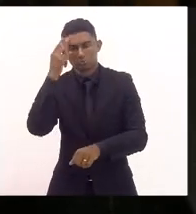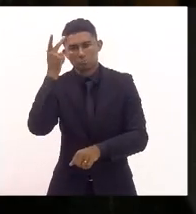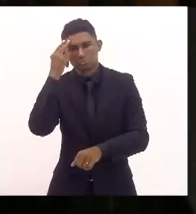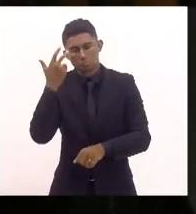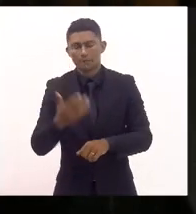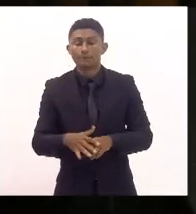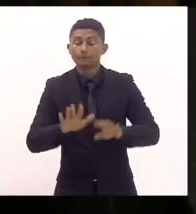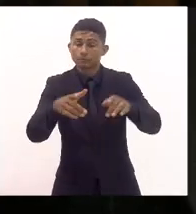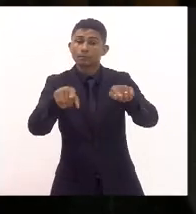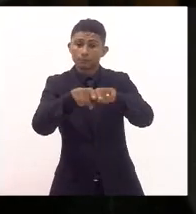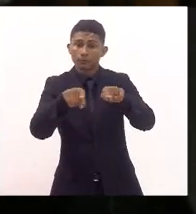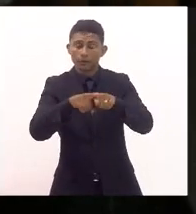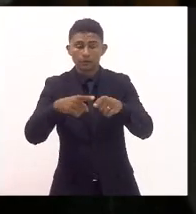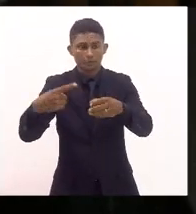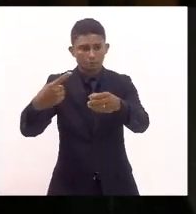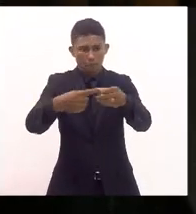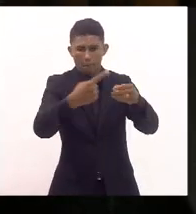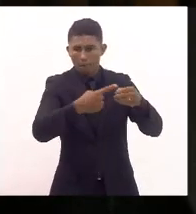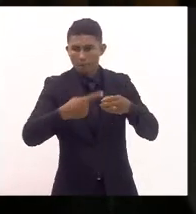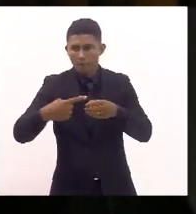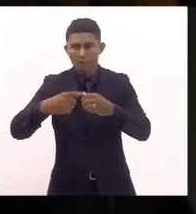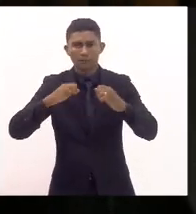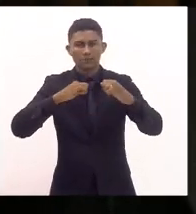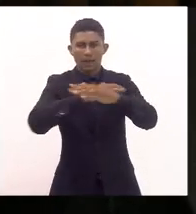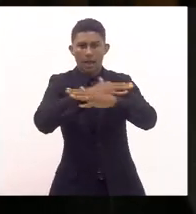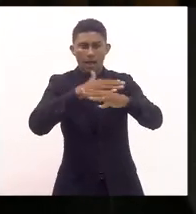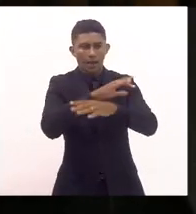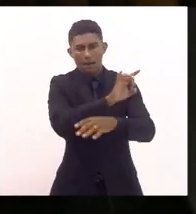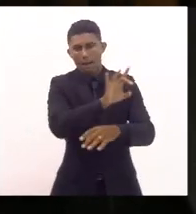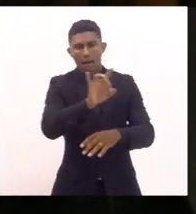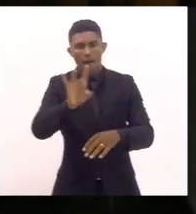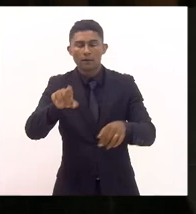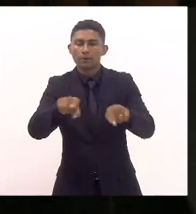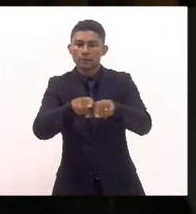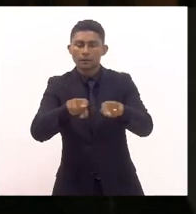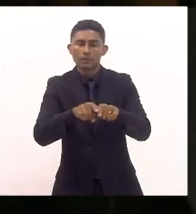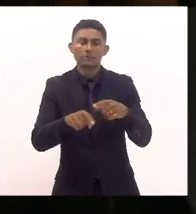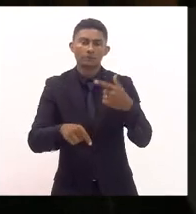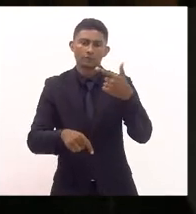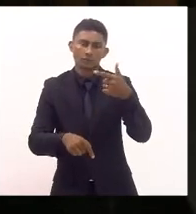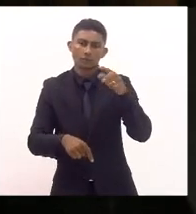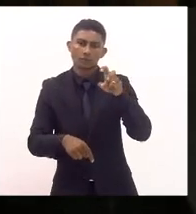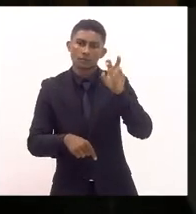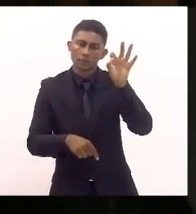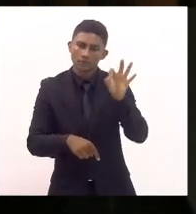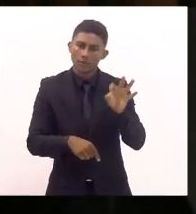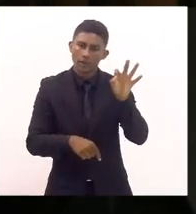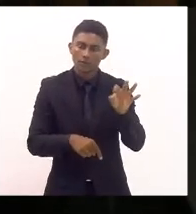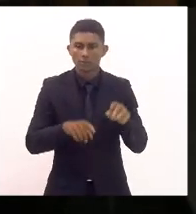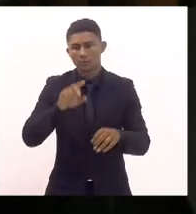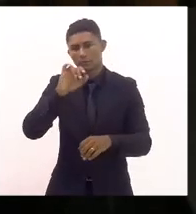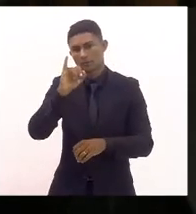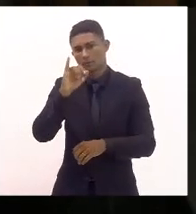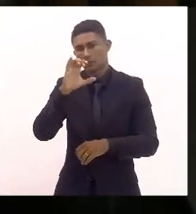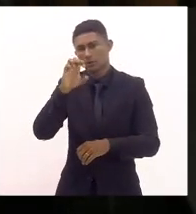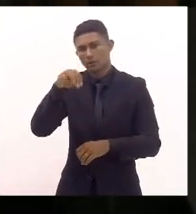município tenha participação em 25 porcento dos